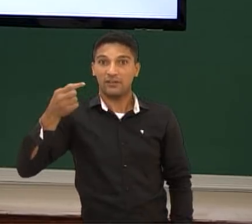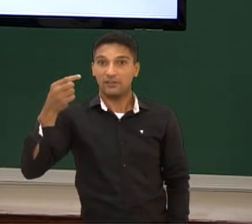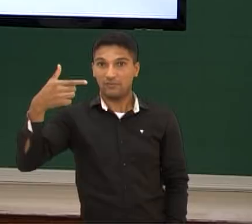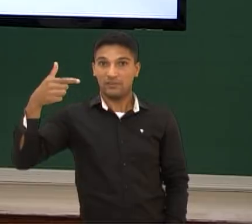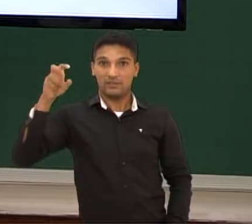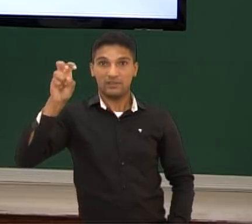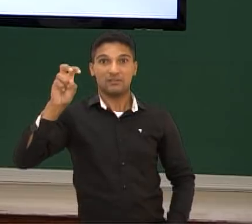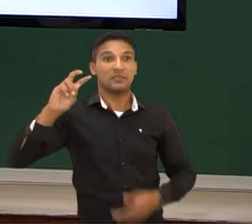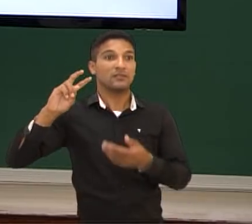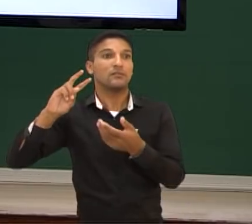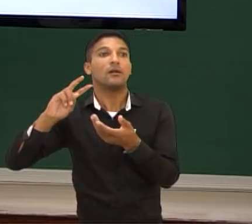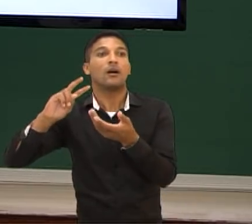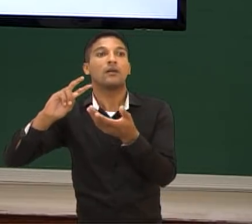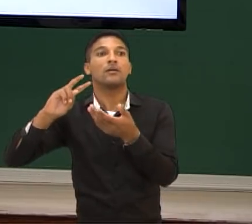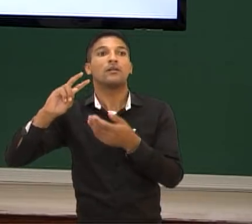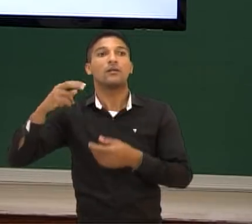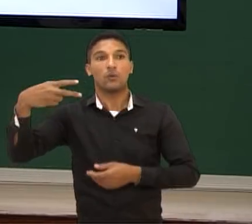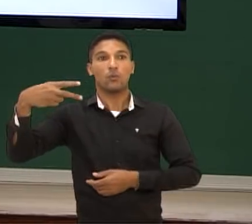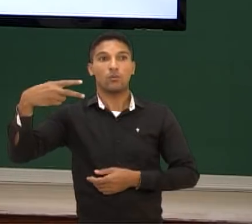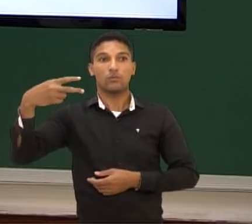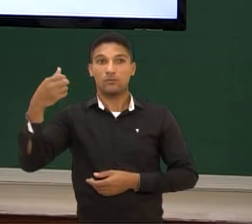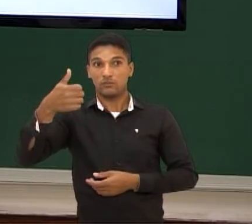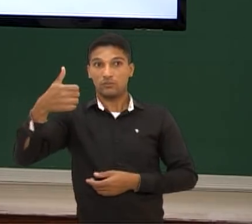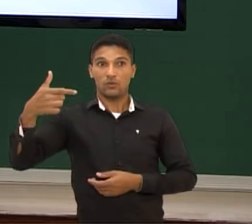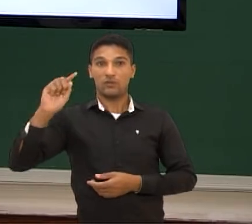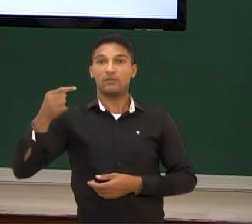mais 0,25 vai dar o quê?